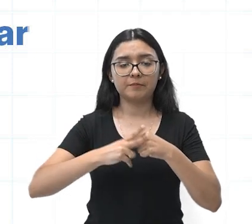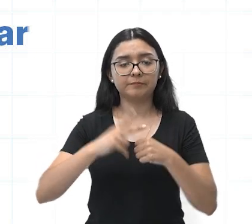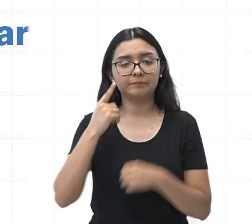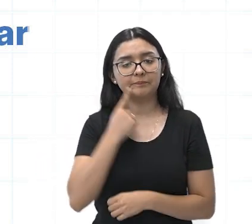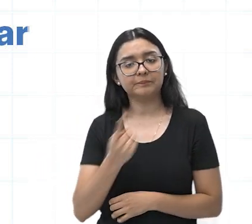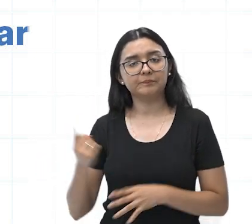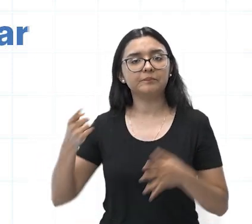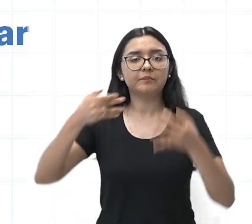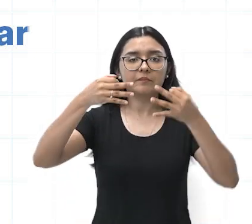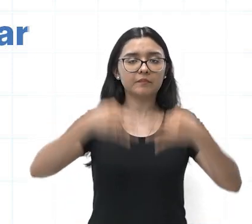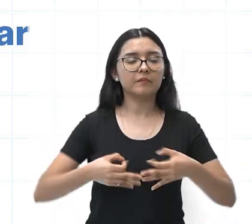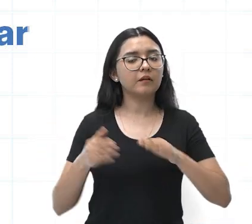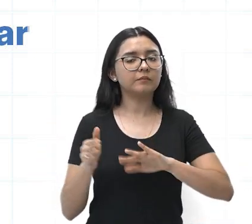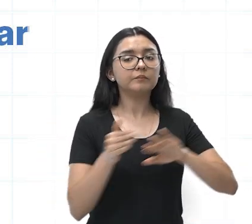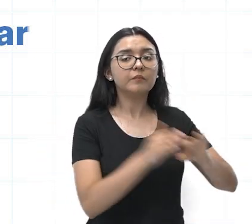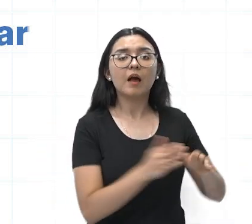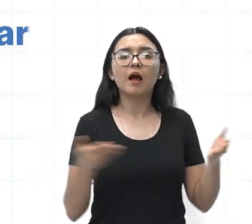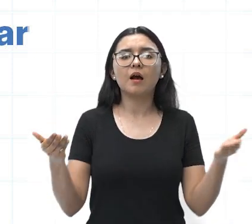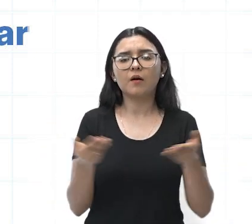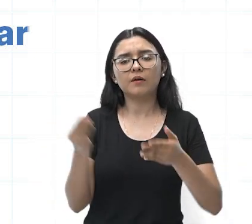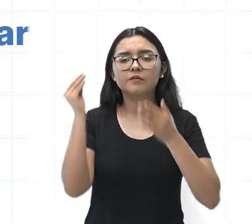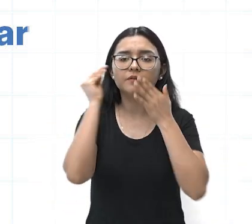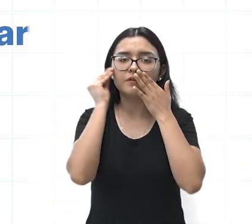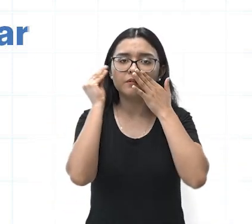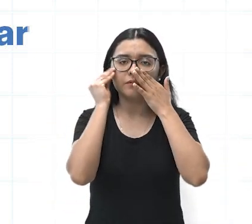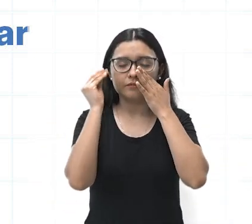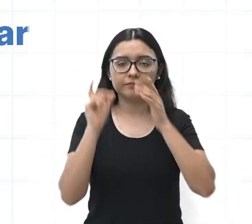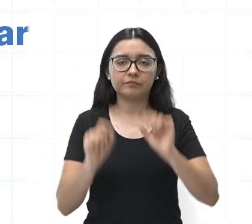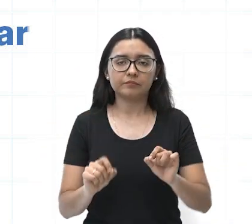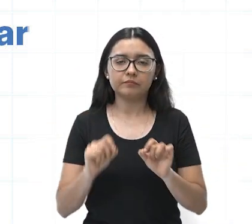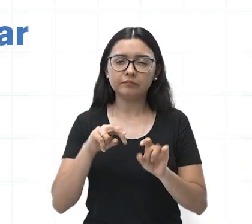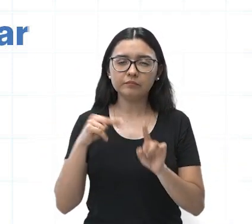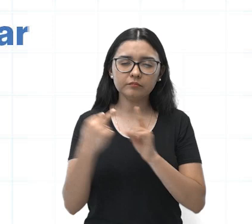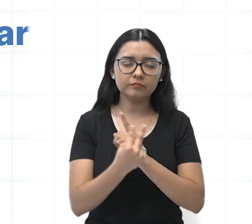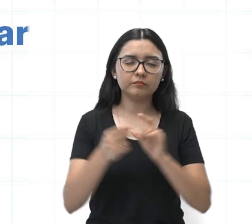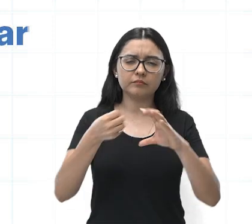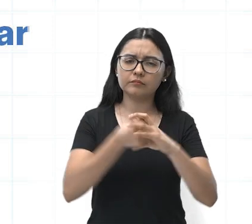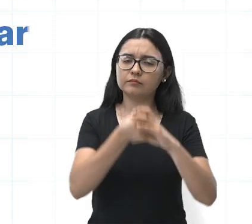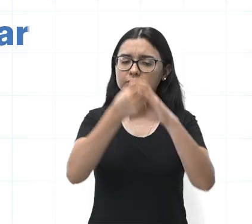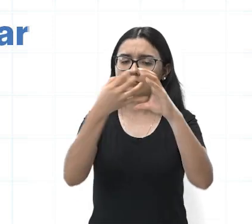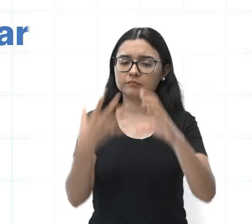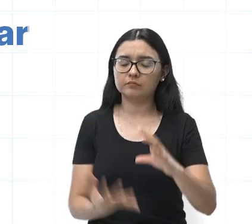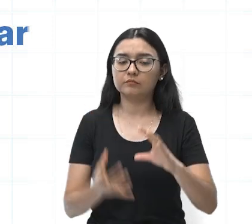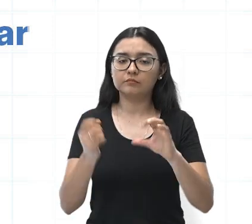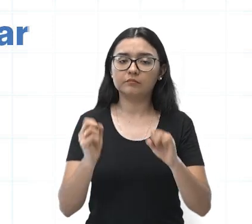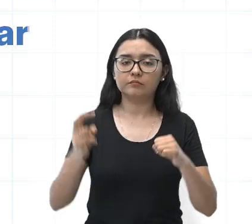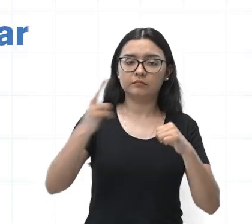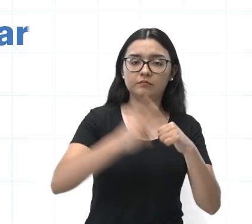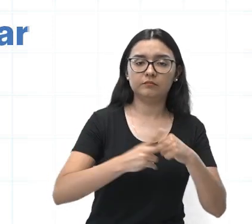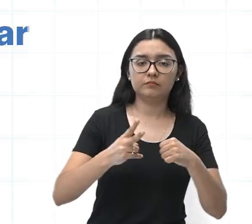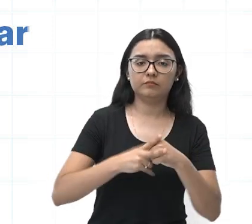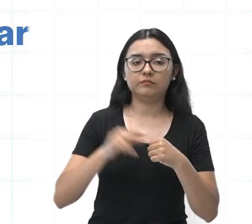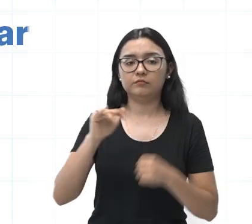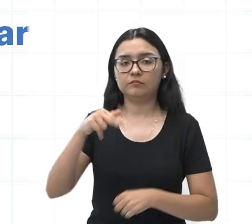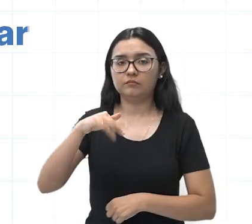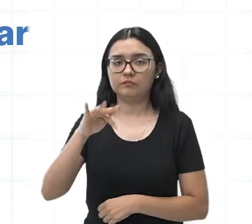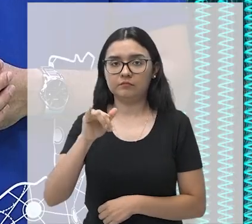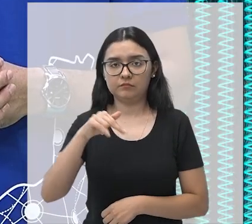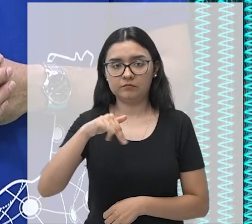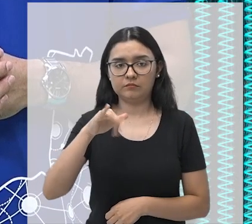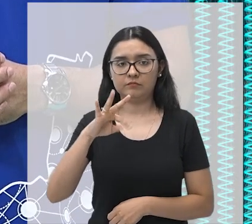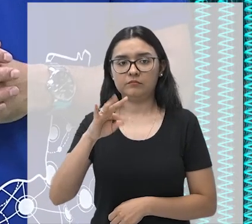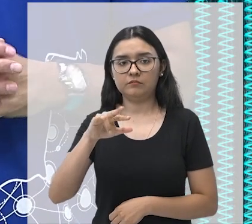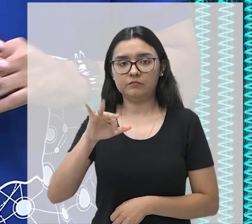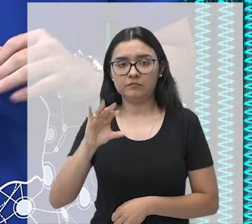aqui, ok? Agora a gente vai dar uma olhadinha justamente nesse aspecto que caracteriza os verbos como infinitivo. Vamos